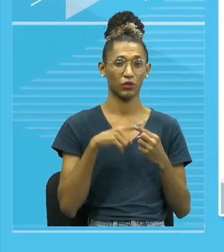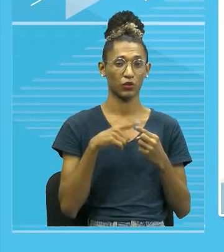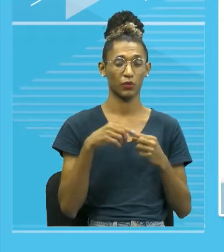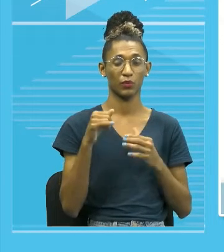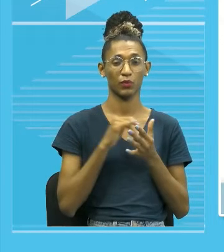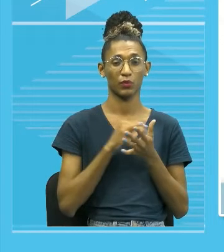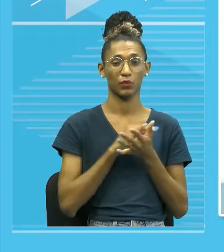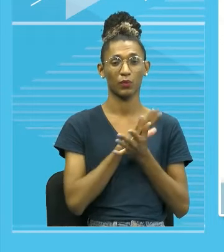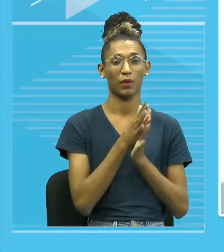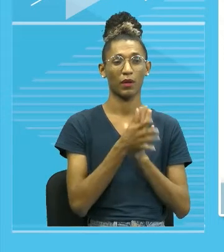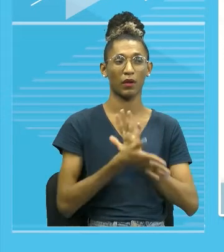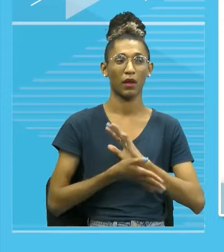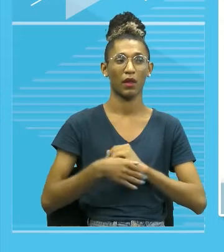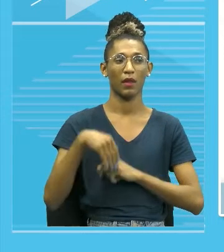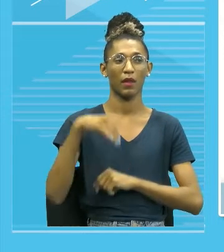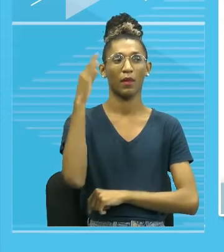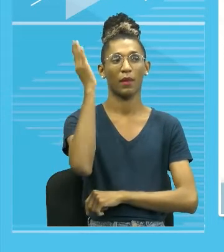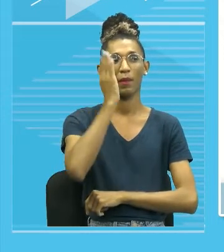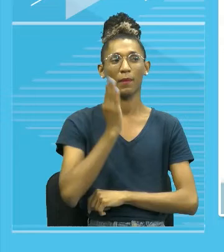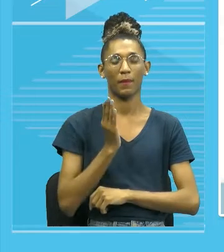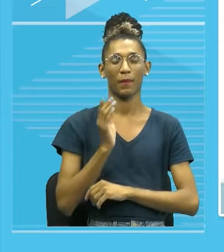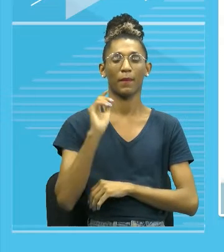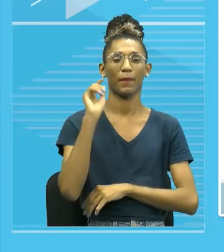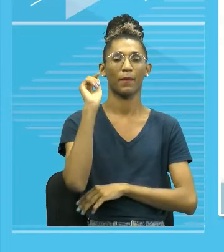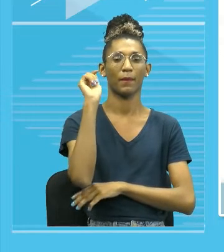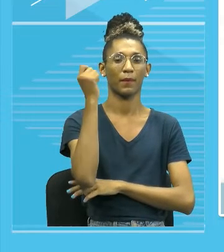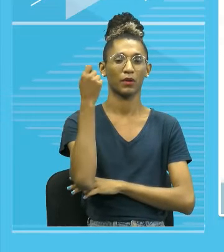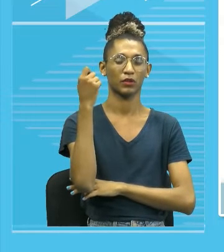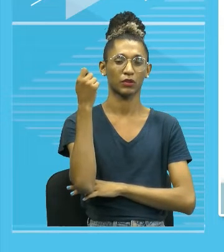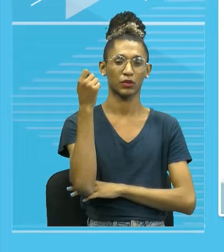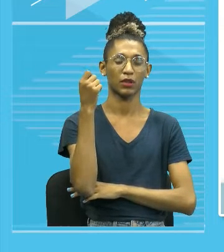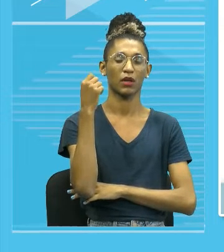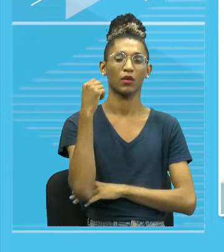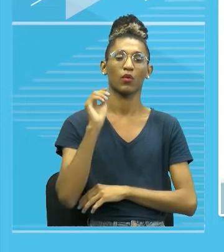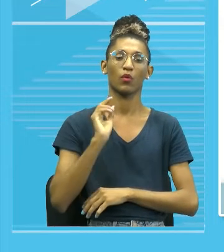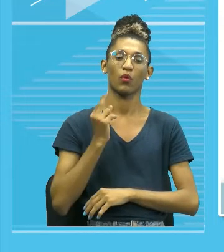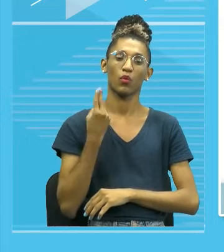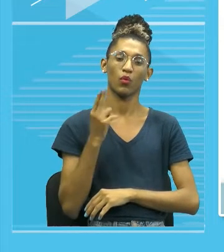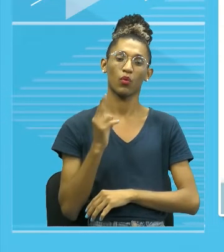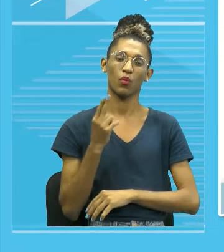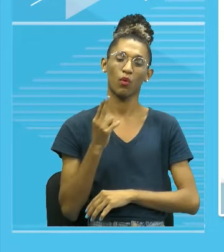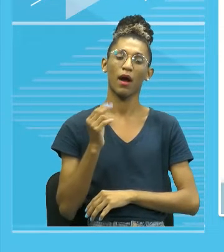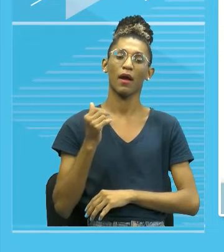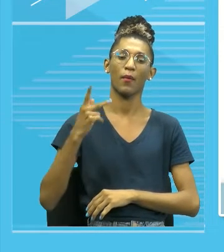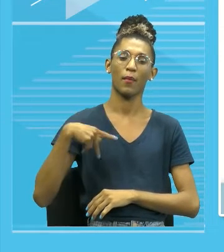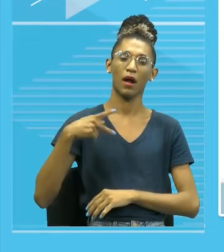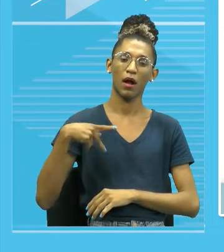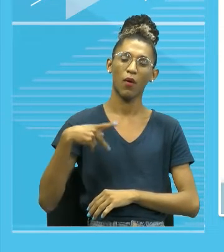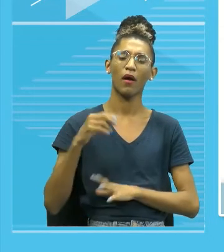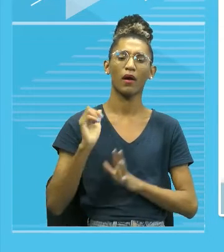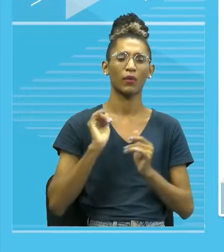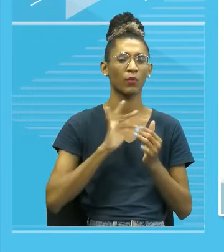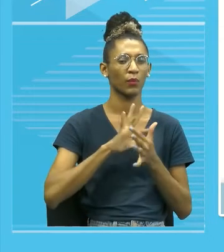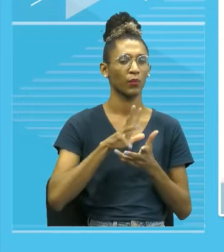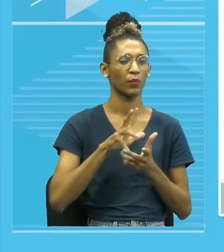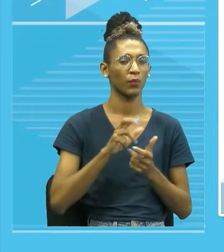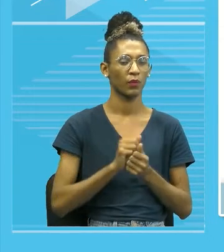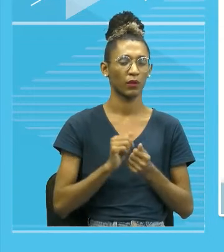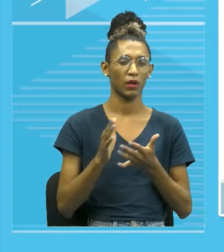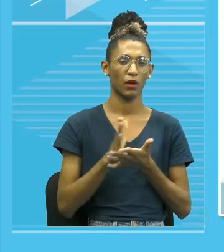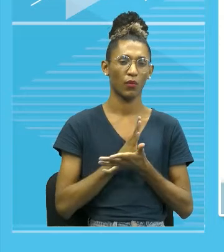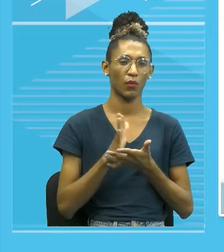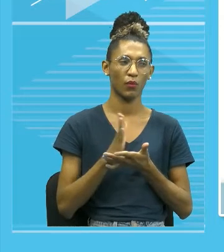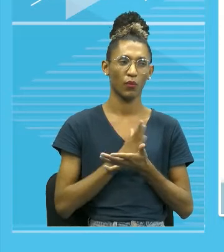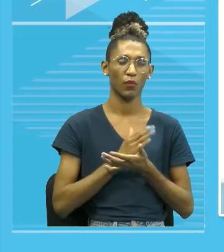Brasil na Argentina no Uruguai no Paraguai no planeta em alguns lugares